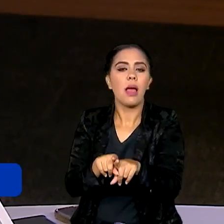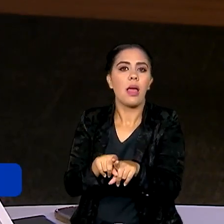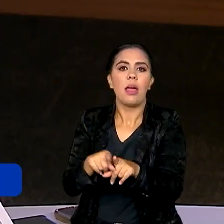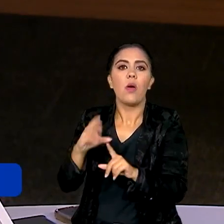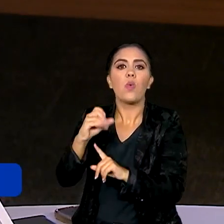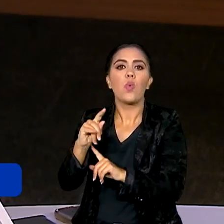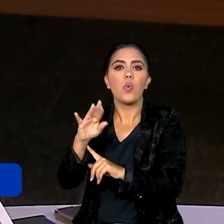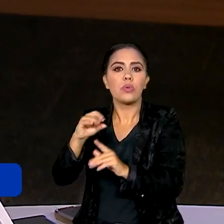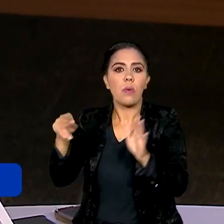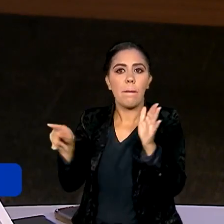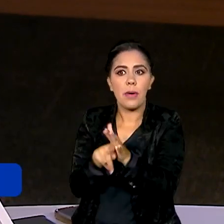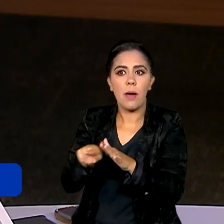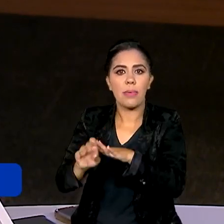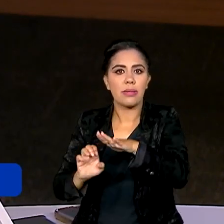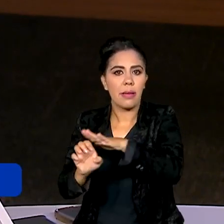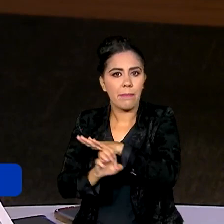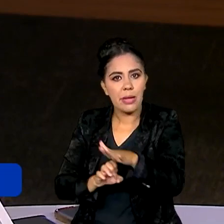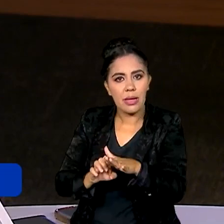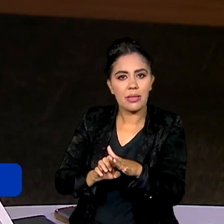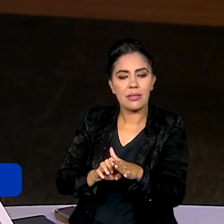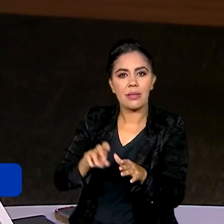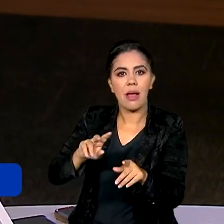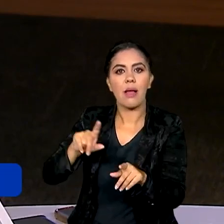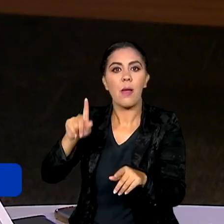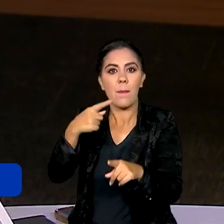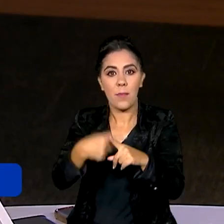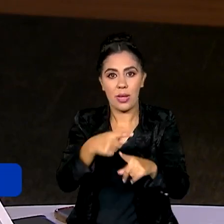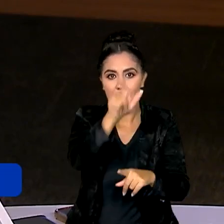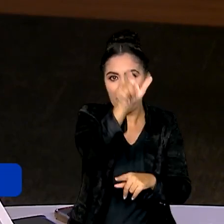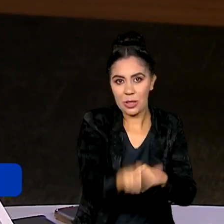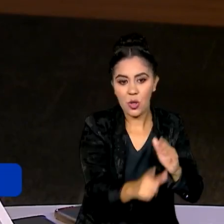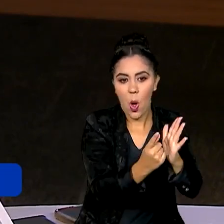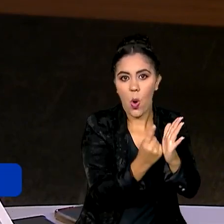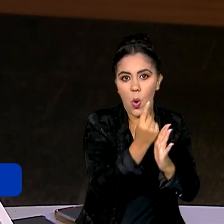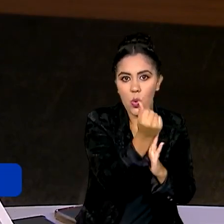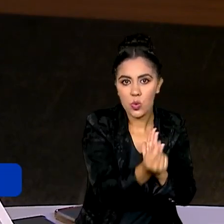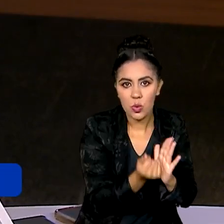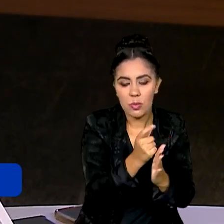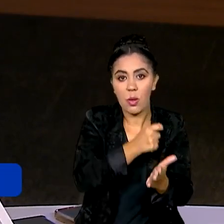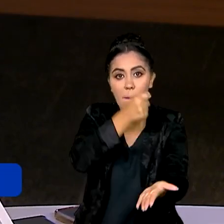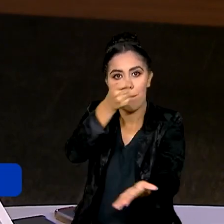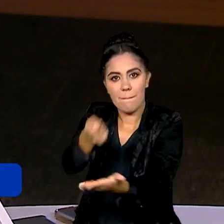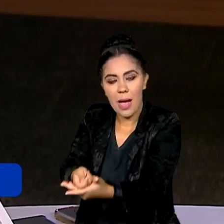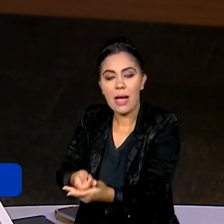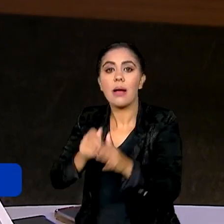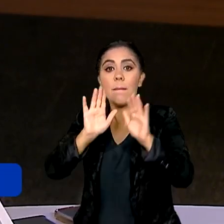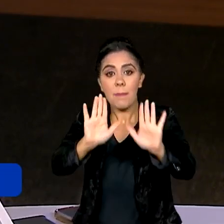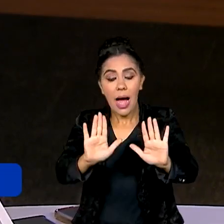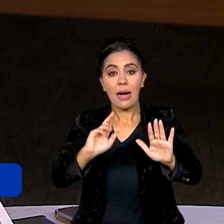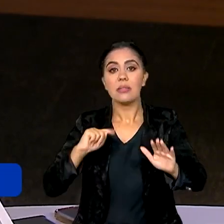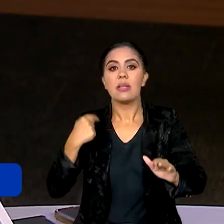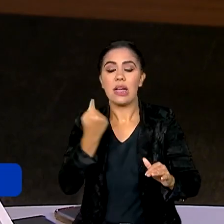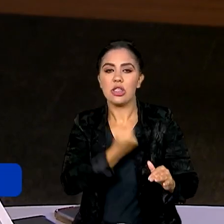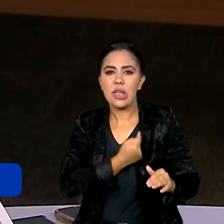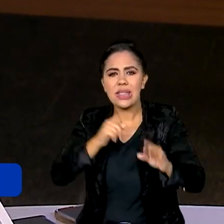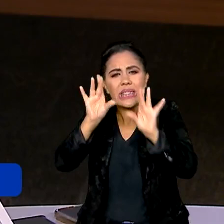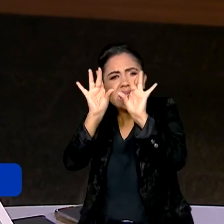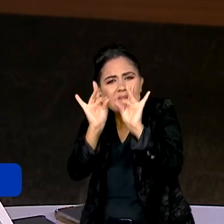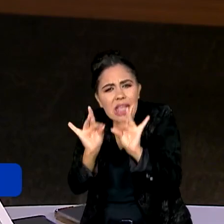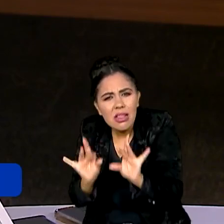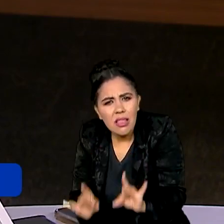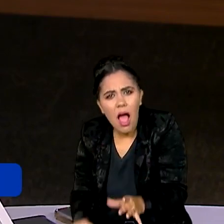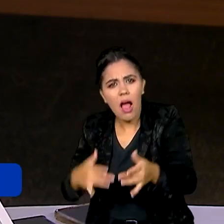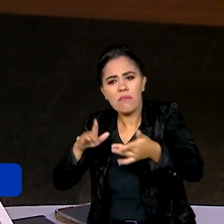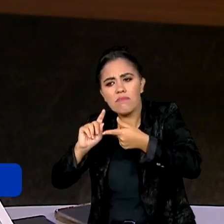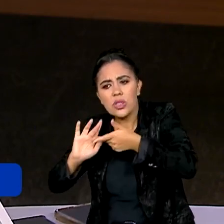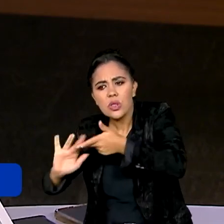indo para a passagem. É o consumidor que paga todo o custo das empresas. Mas nós estamos discutindo detalhadamente o que a